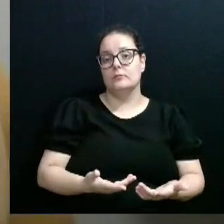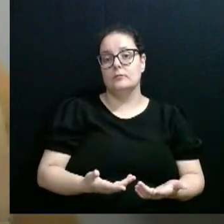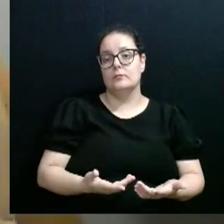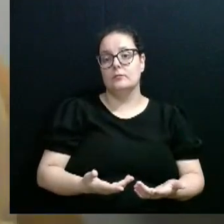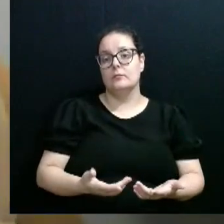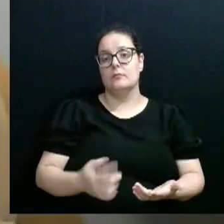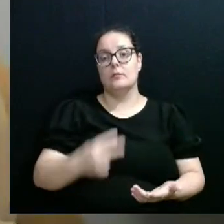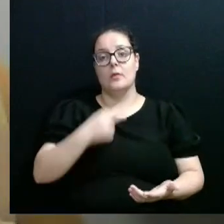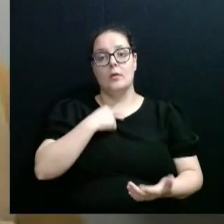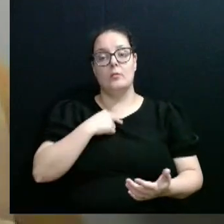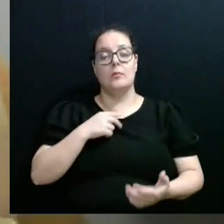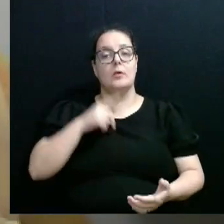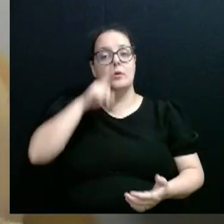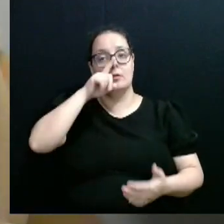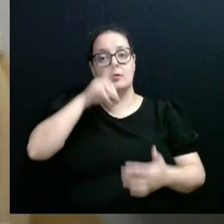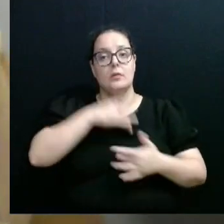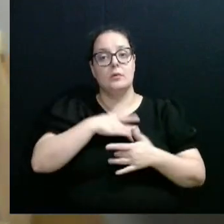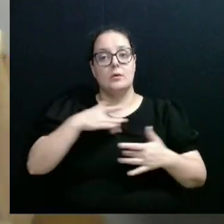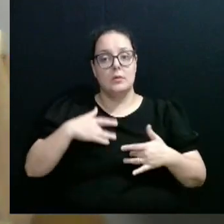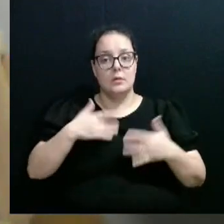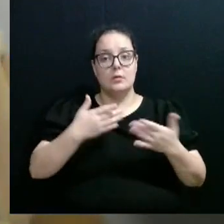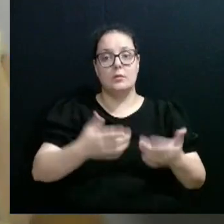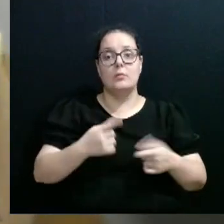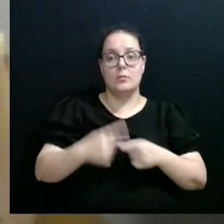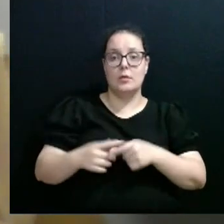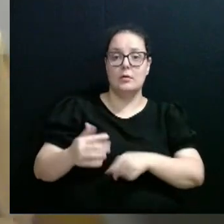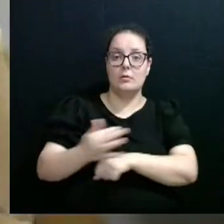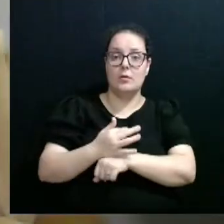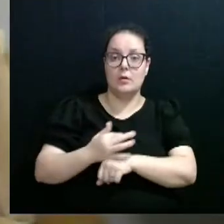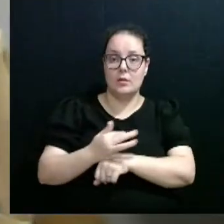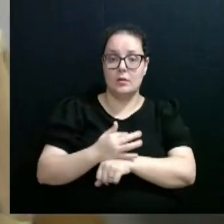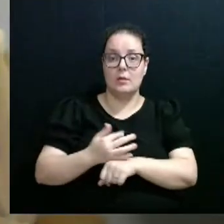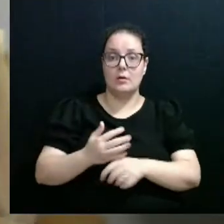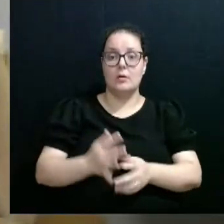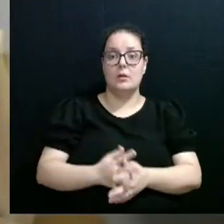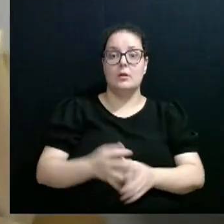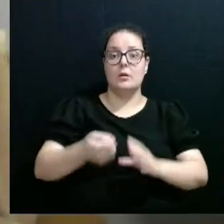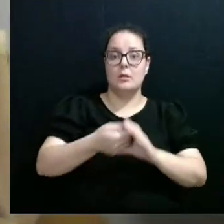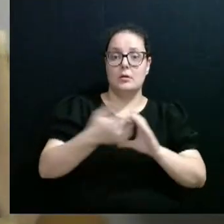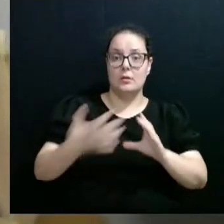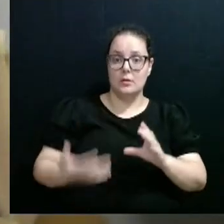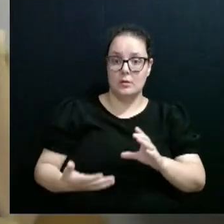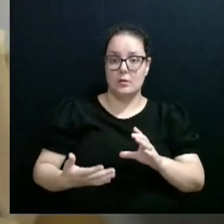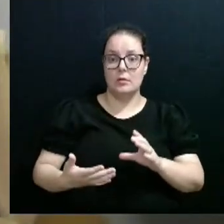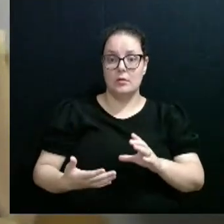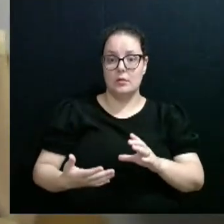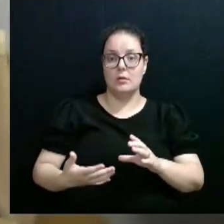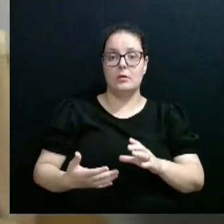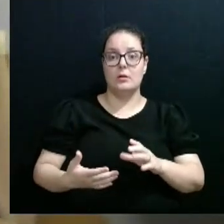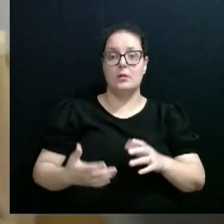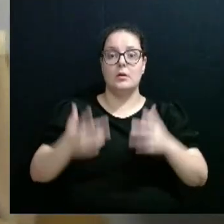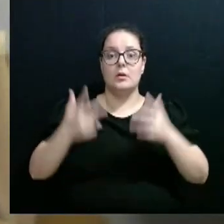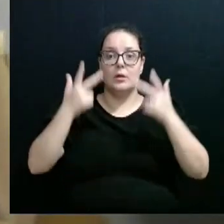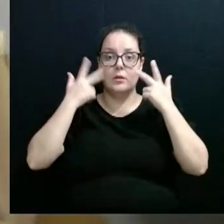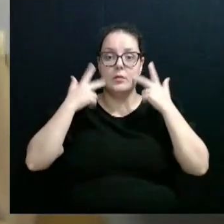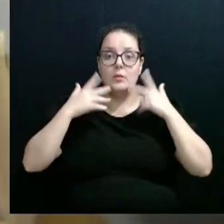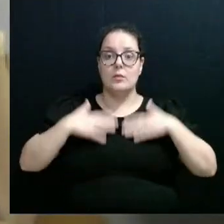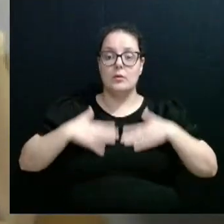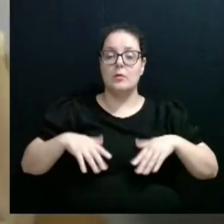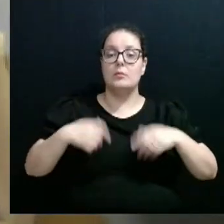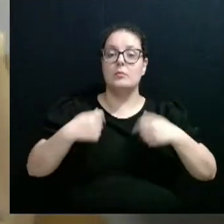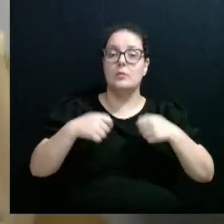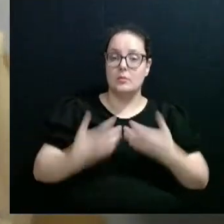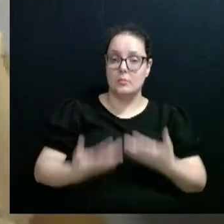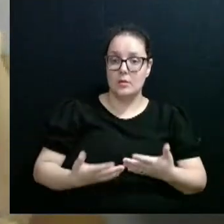trabalho, porque as férias, ela tem caráter de saúde, né? A pessoa precisa de descanso justamente para